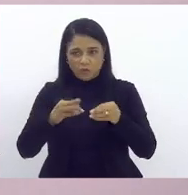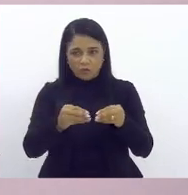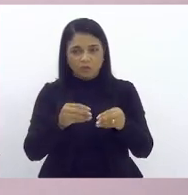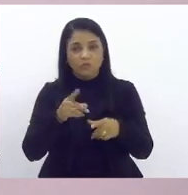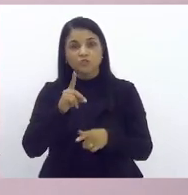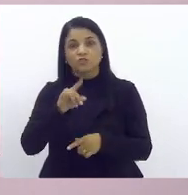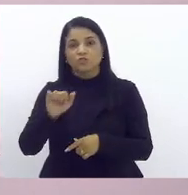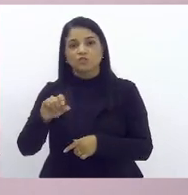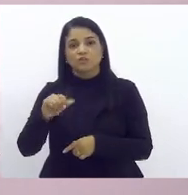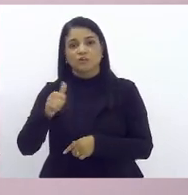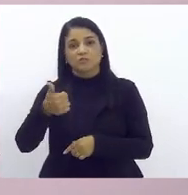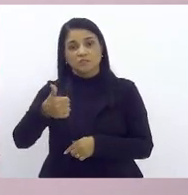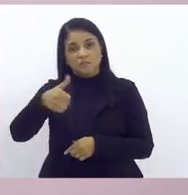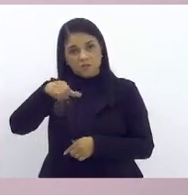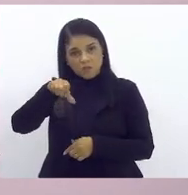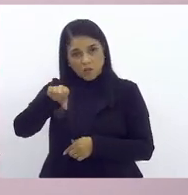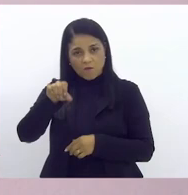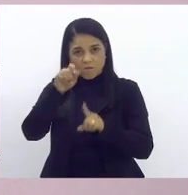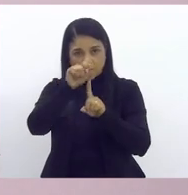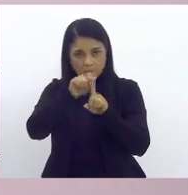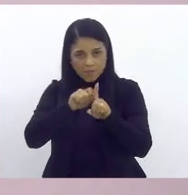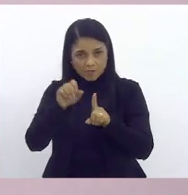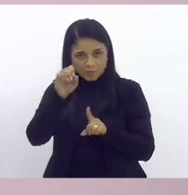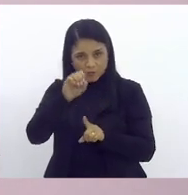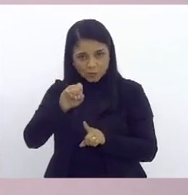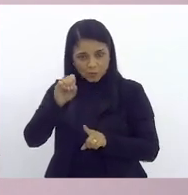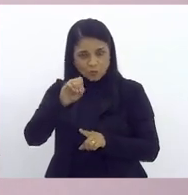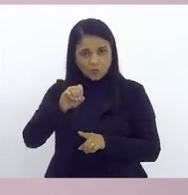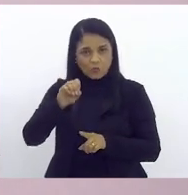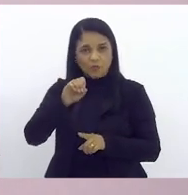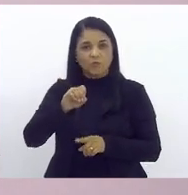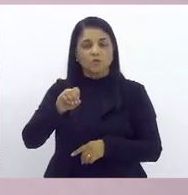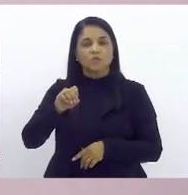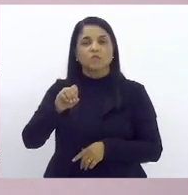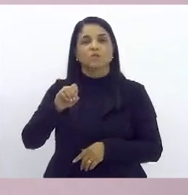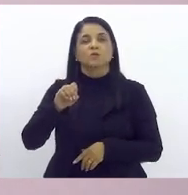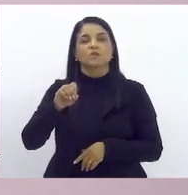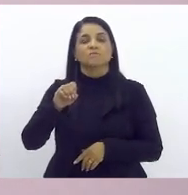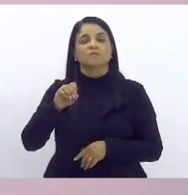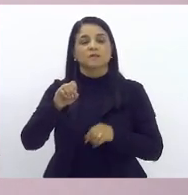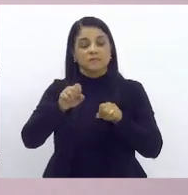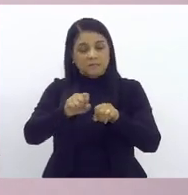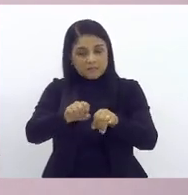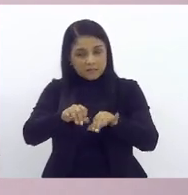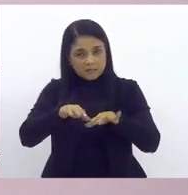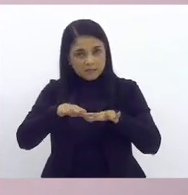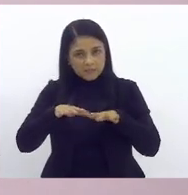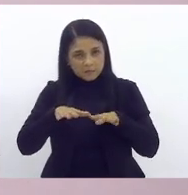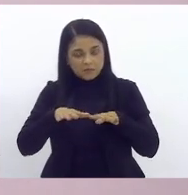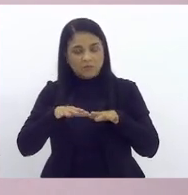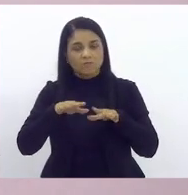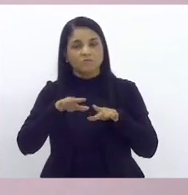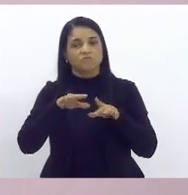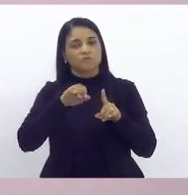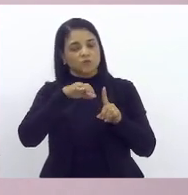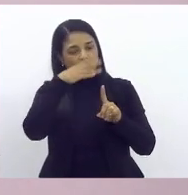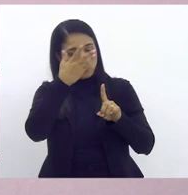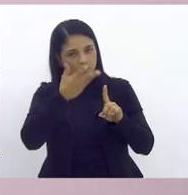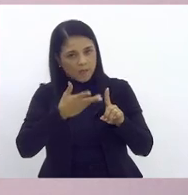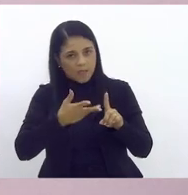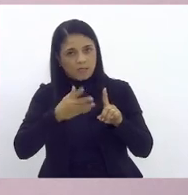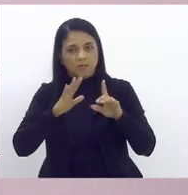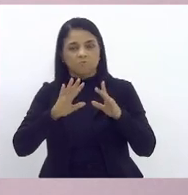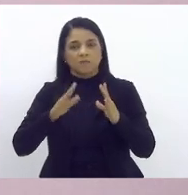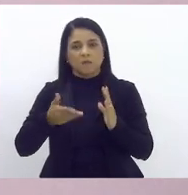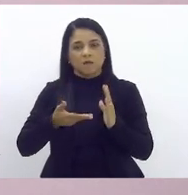dia 19 de outubro, a gente vai fazer uma sessão solene lá na Câmara Federal, em homenagem